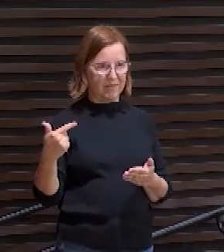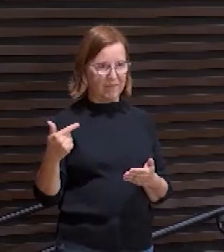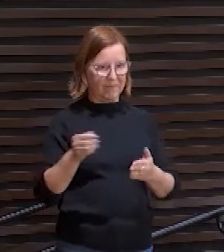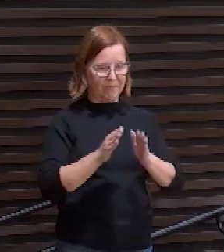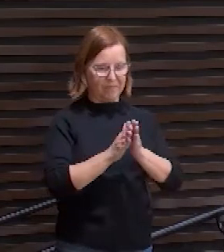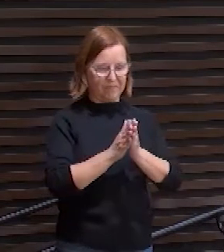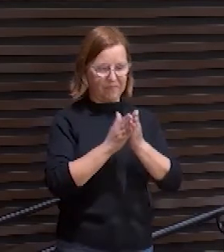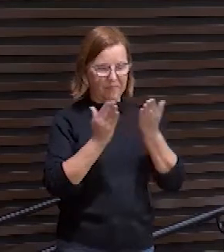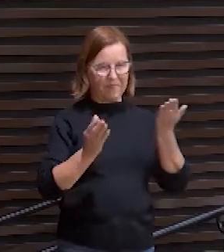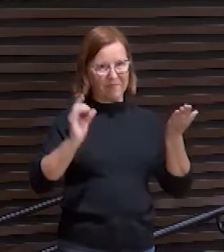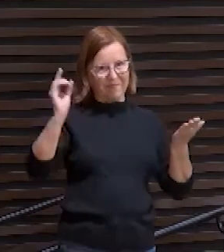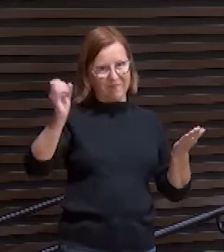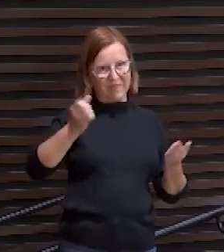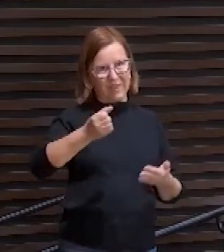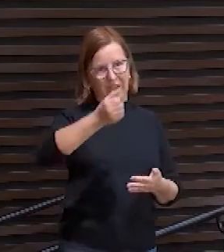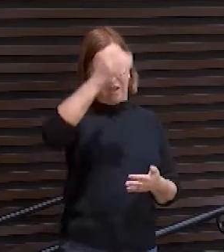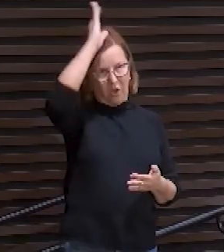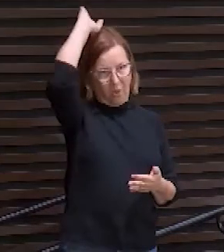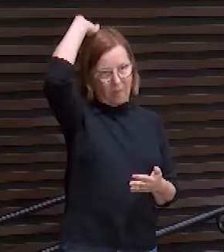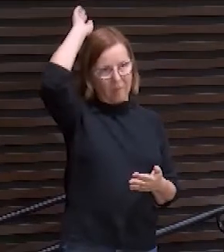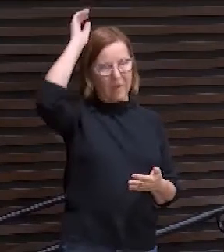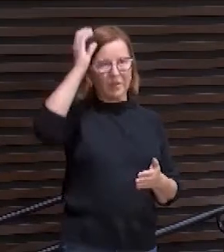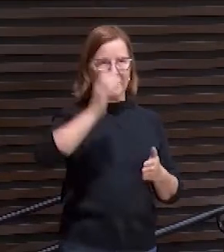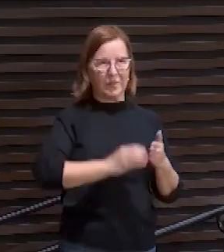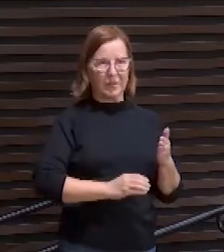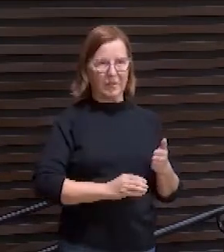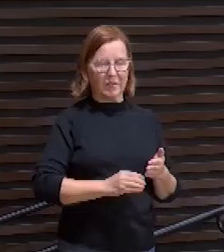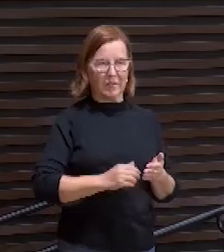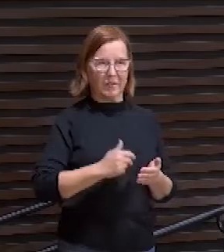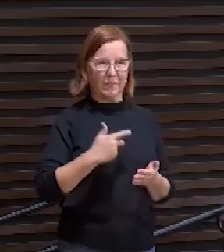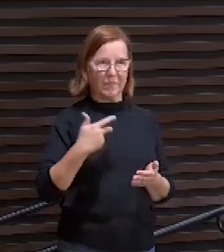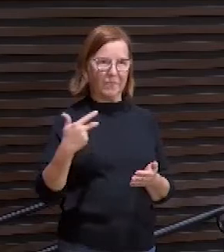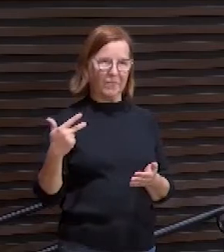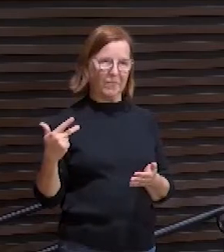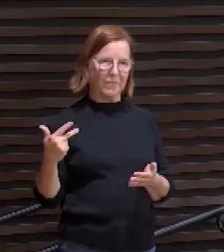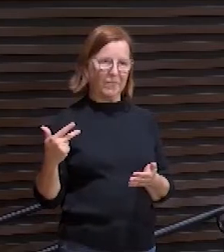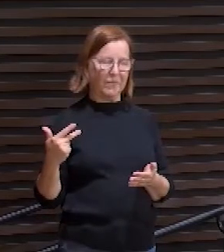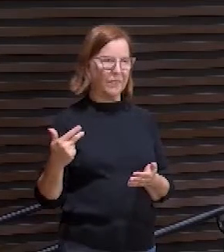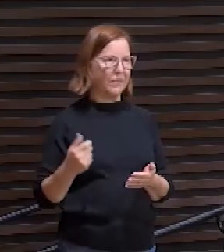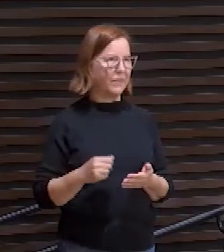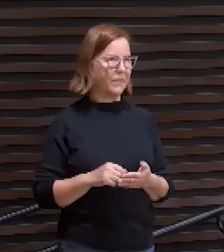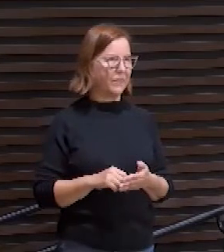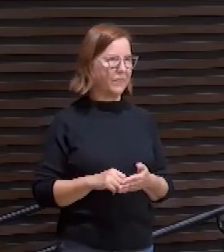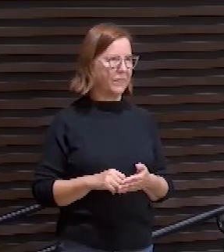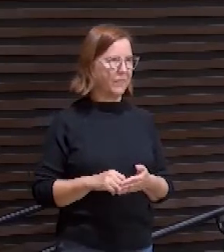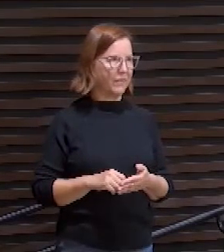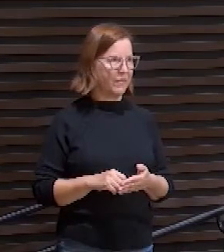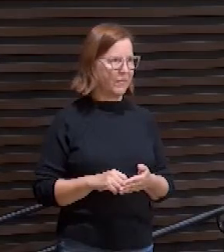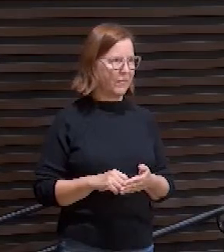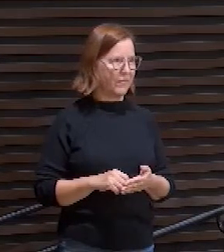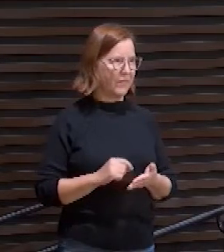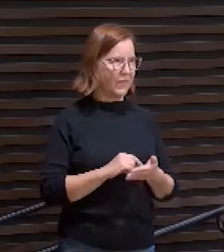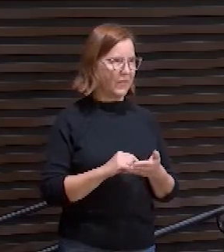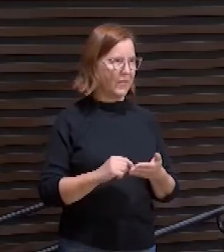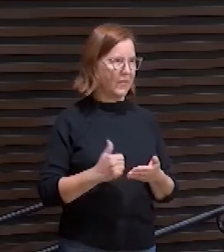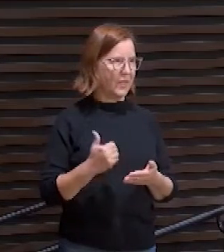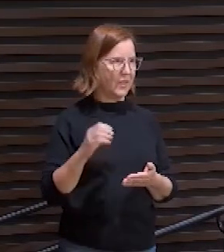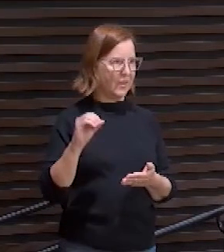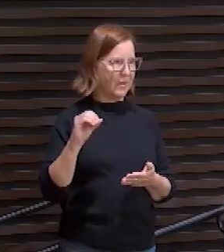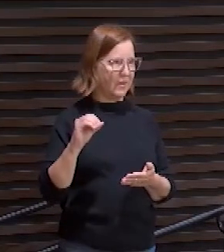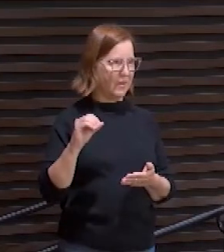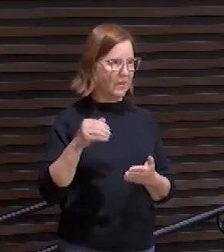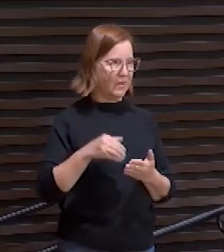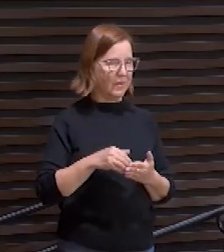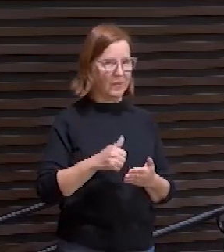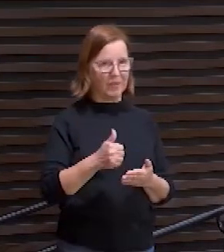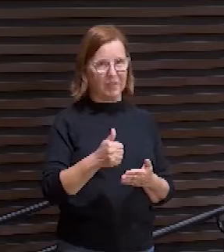aqui, Romanos capítulo 3, se vocês quiserem me acompanhar aí. Versículos 10,